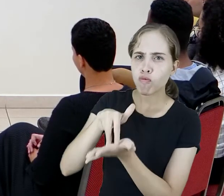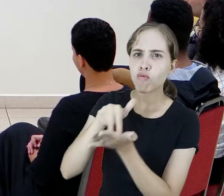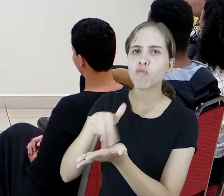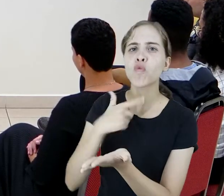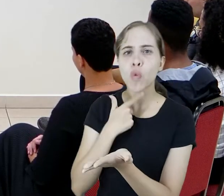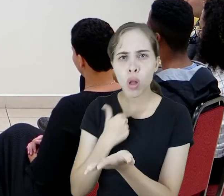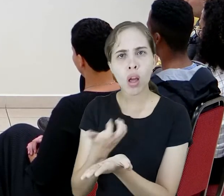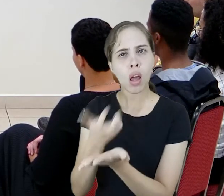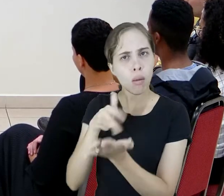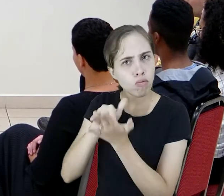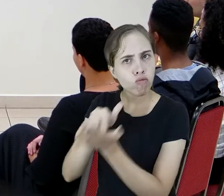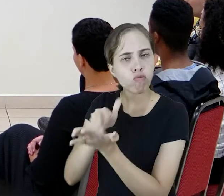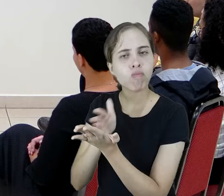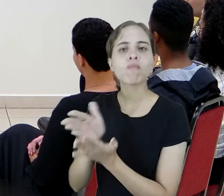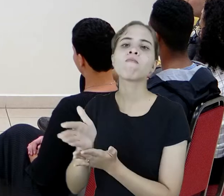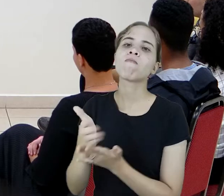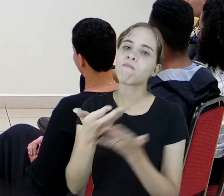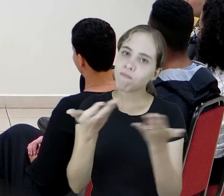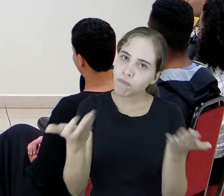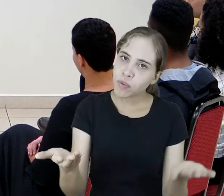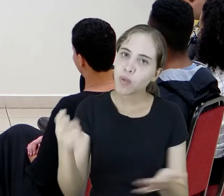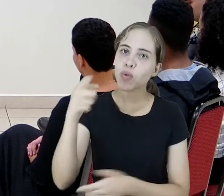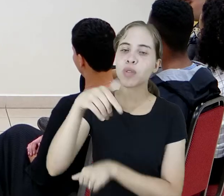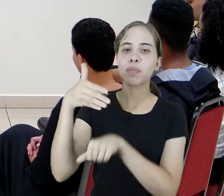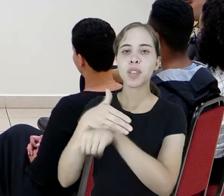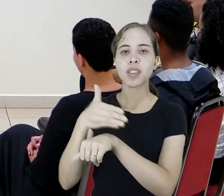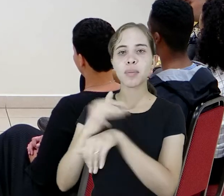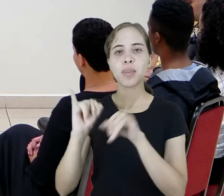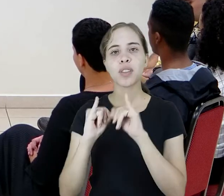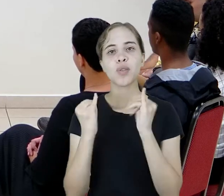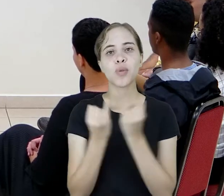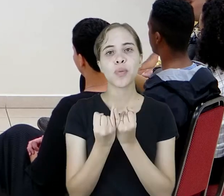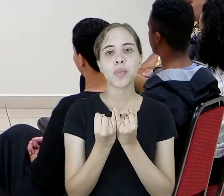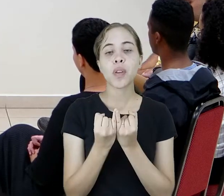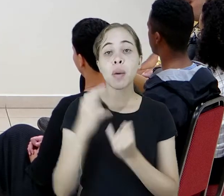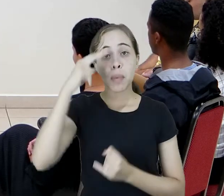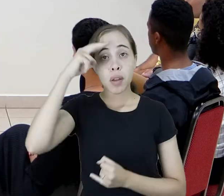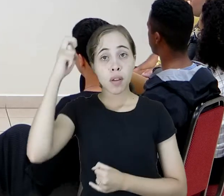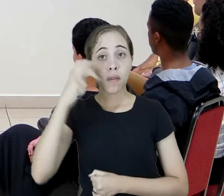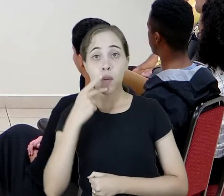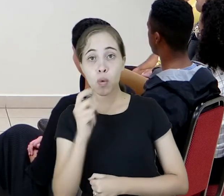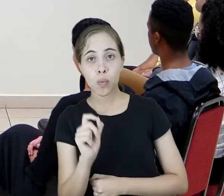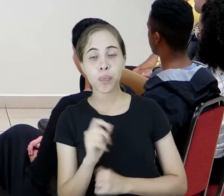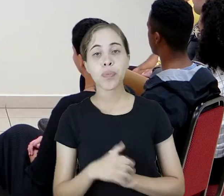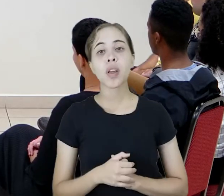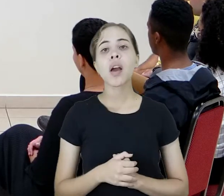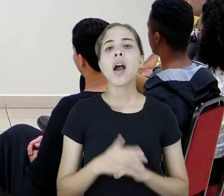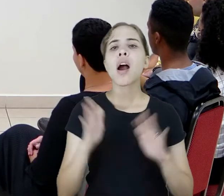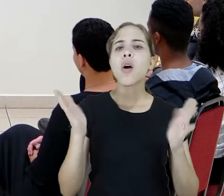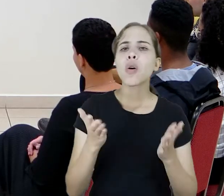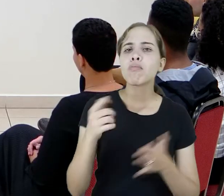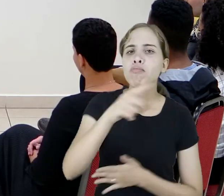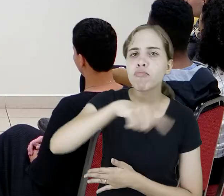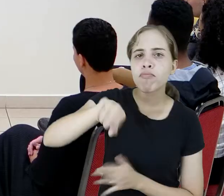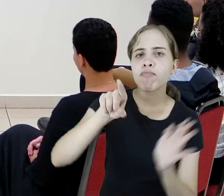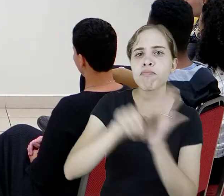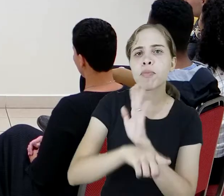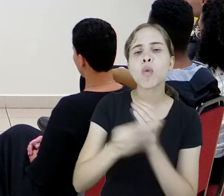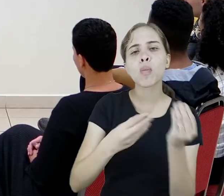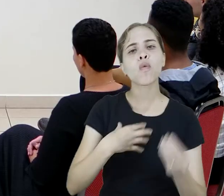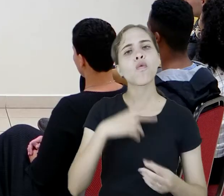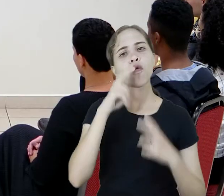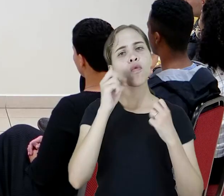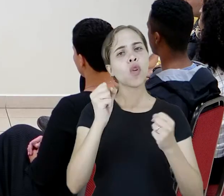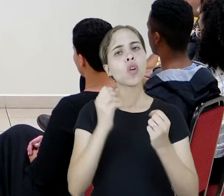convênio, frequentem o instituto. Como o instituto fortaleceu seu desejo